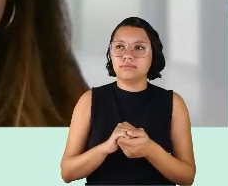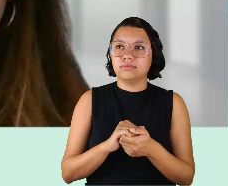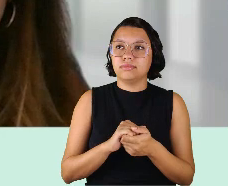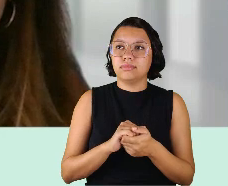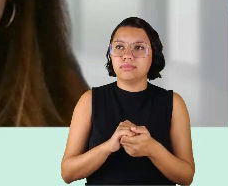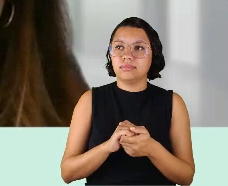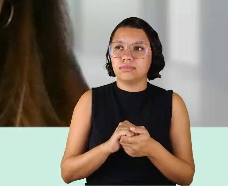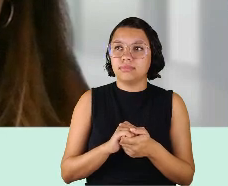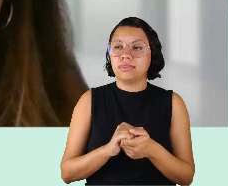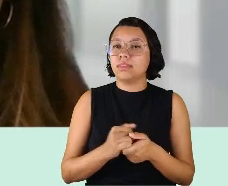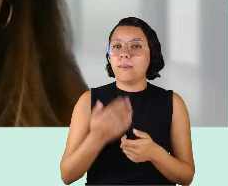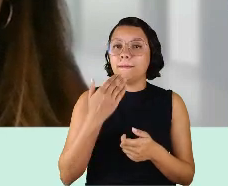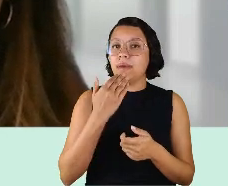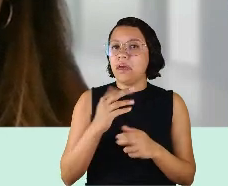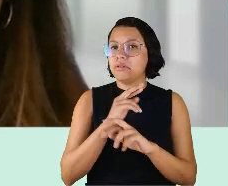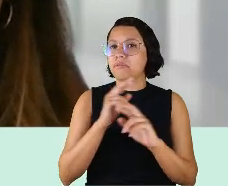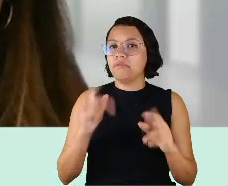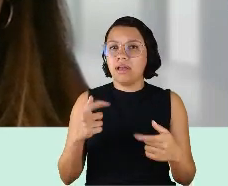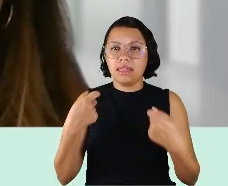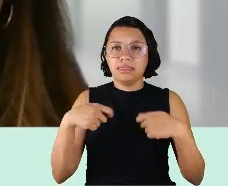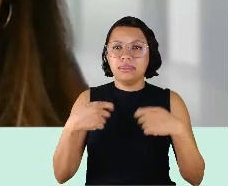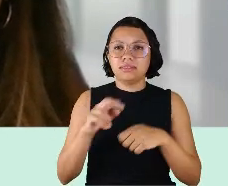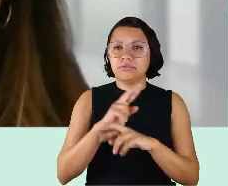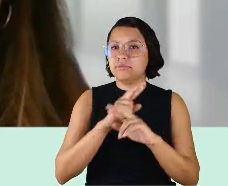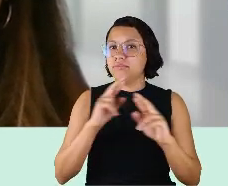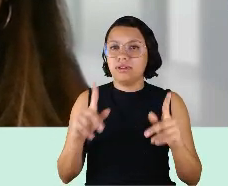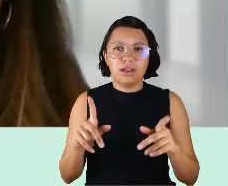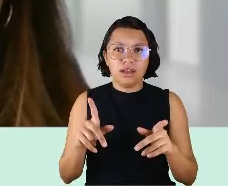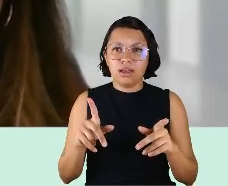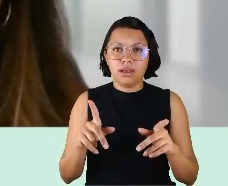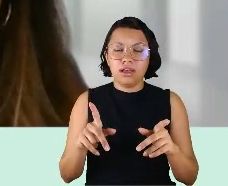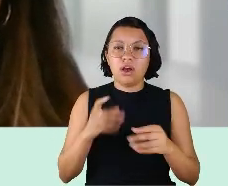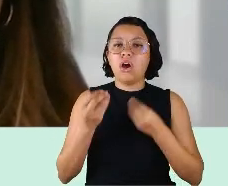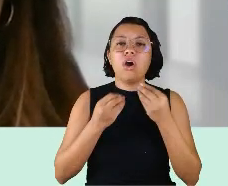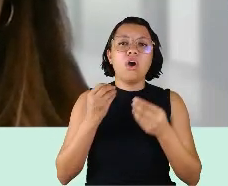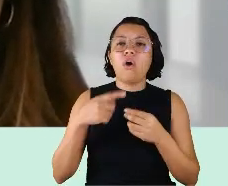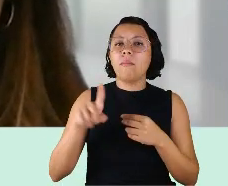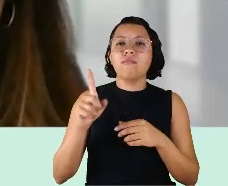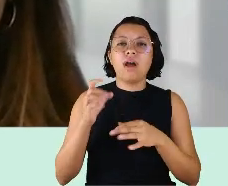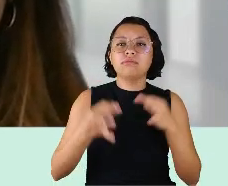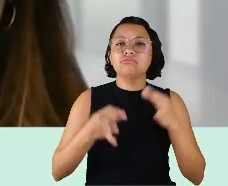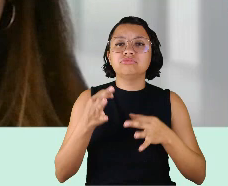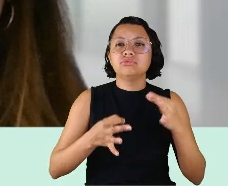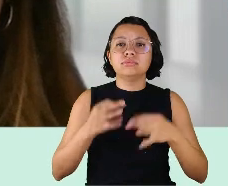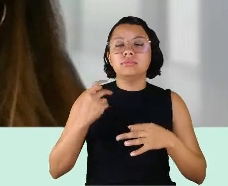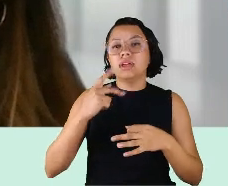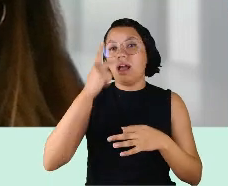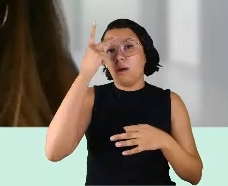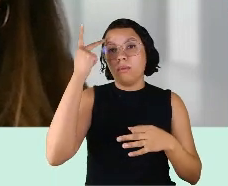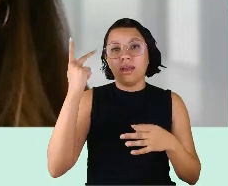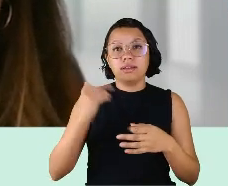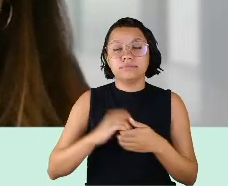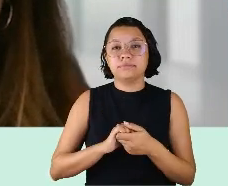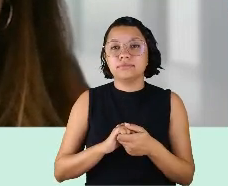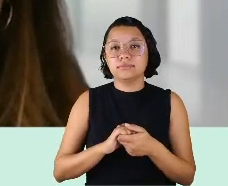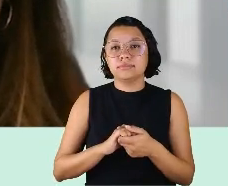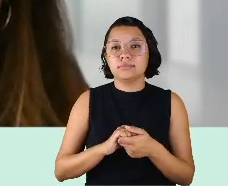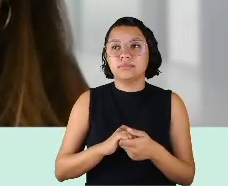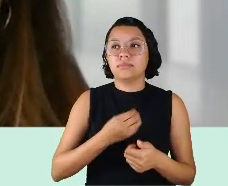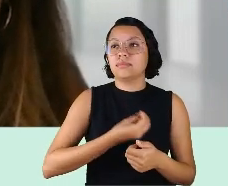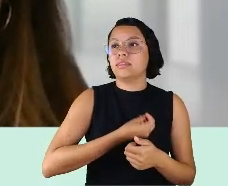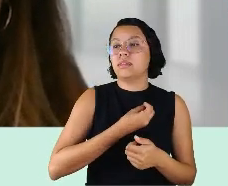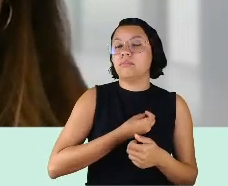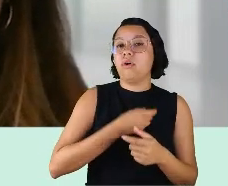e as demandas são diferentes, as necessidades são diferentes. Como é que vai julgar alguém